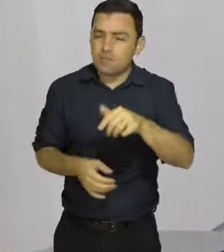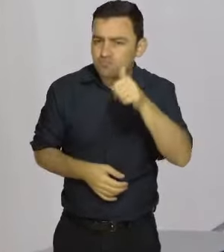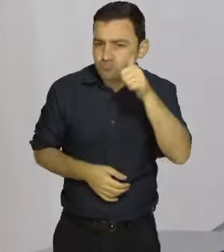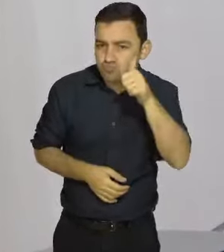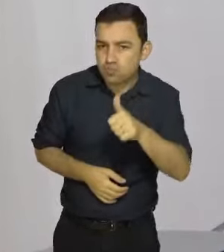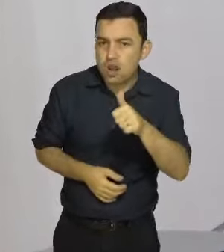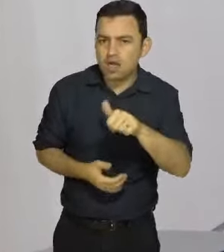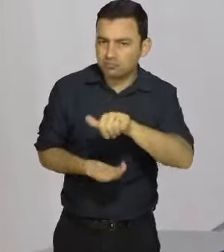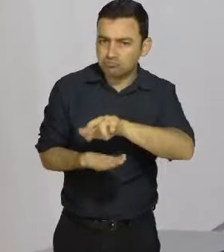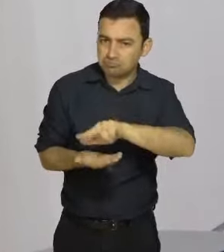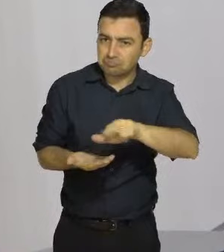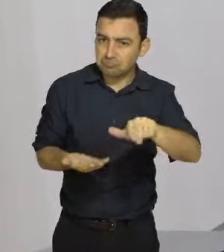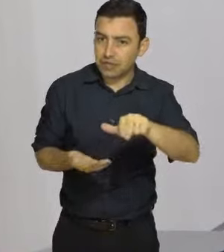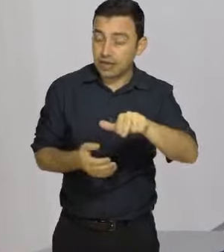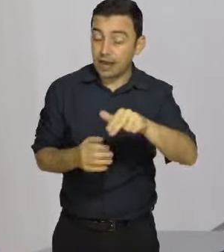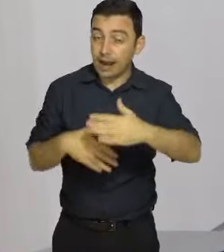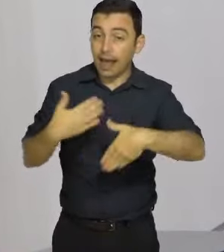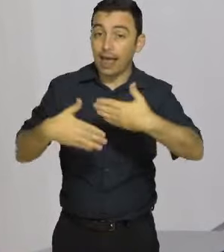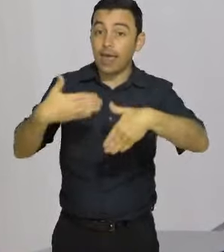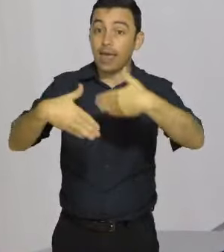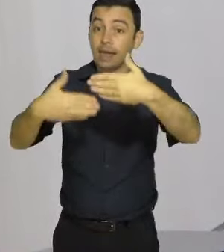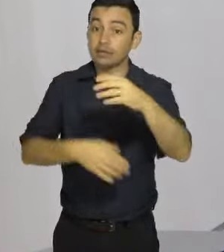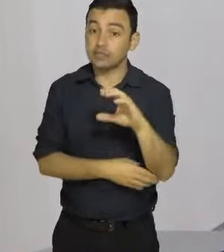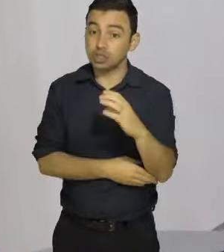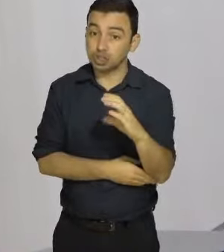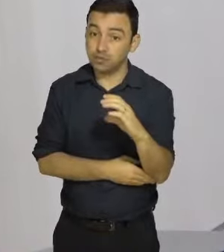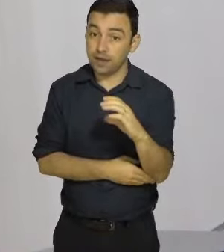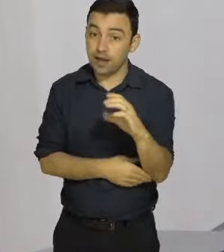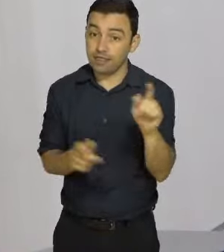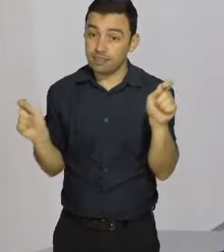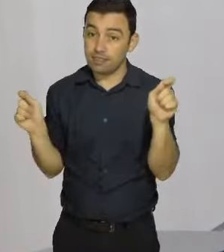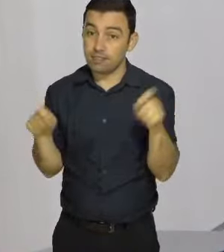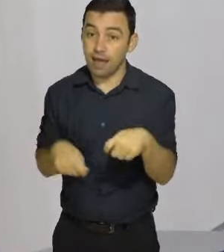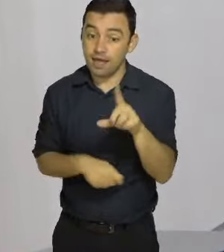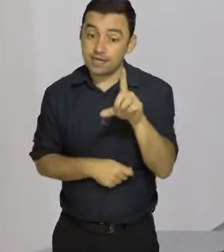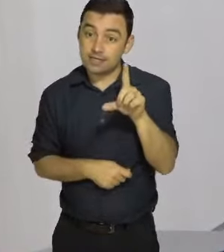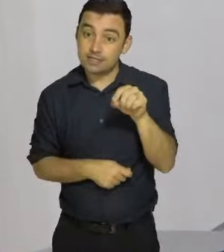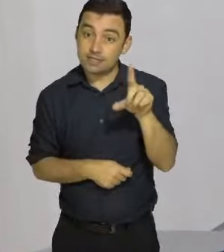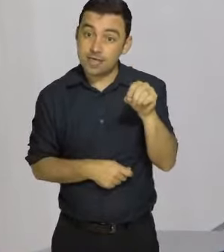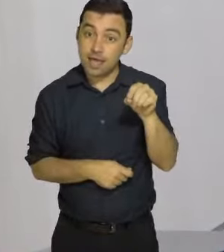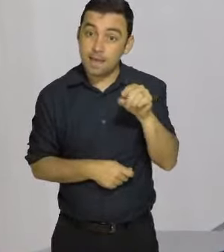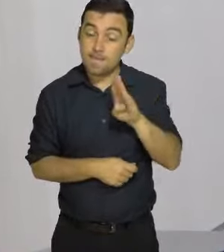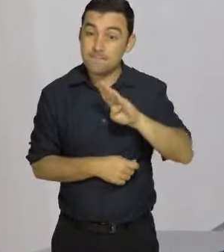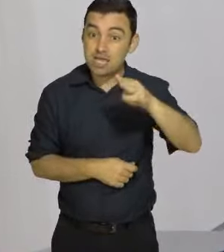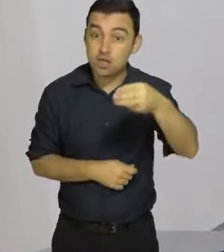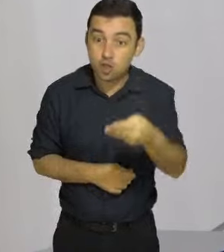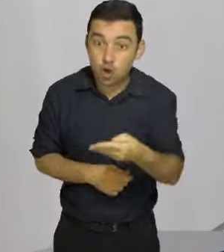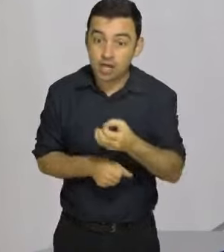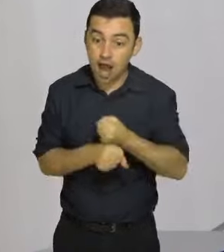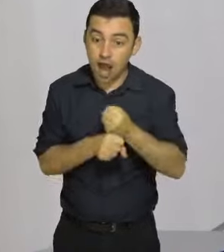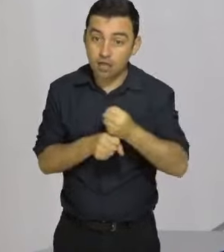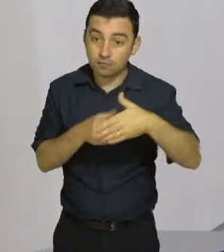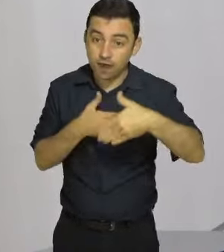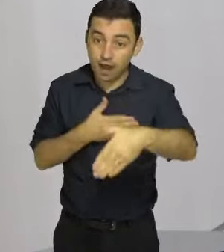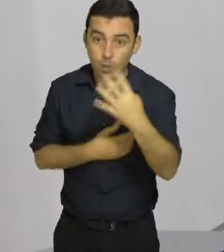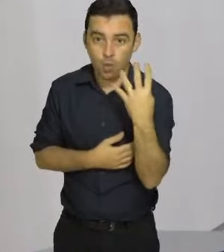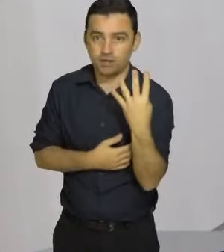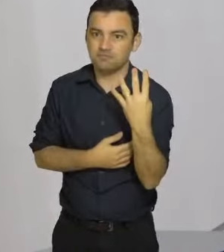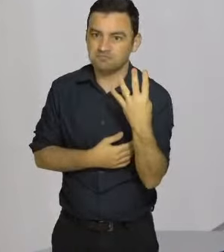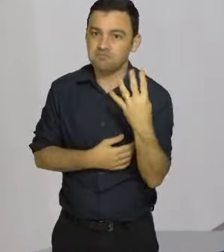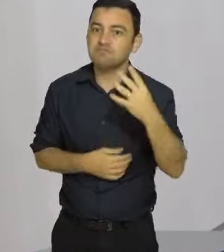nas carreiras científicas, que vão chegar a 100 milhões em 4 anos.